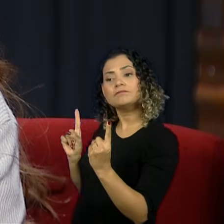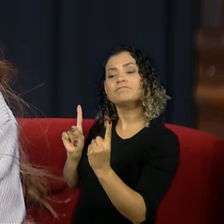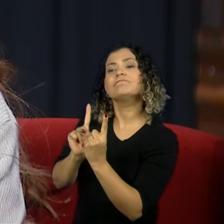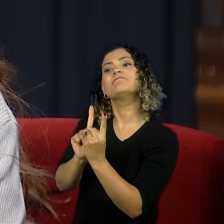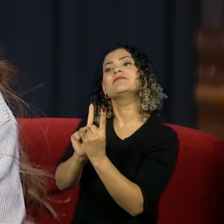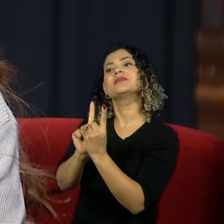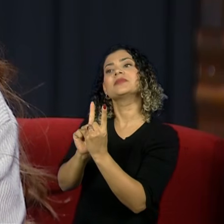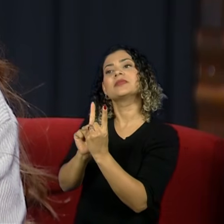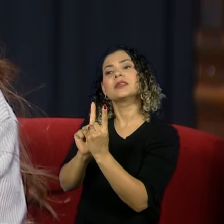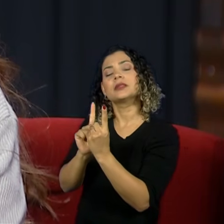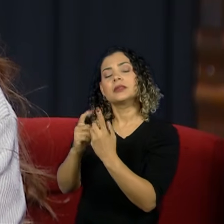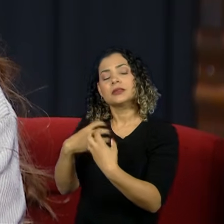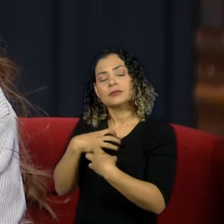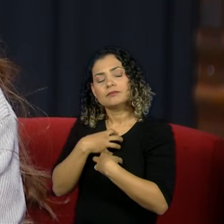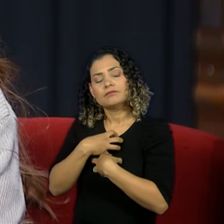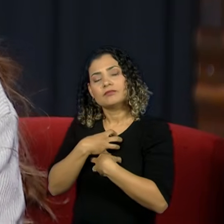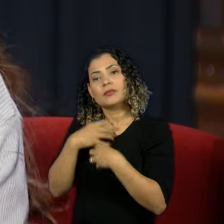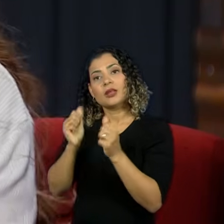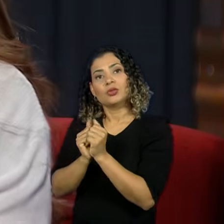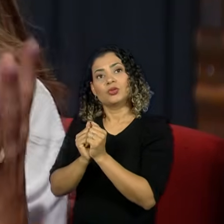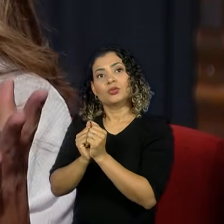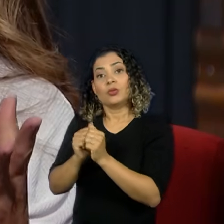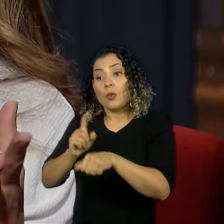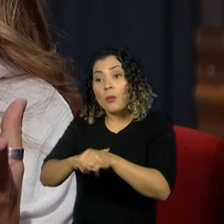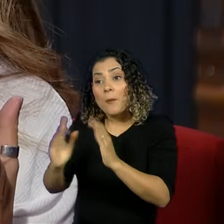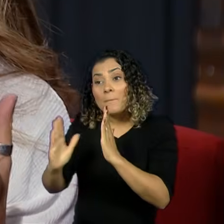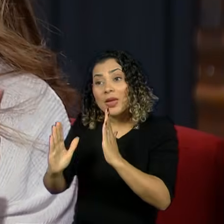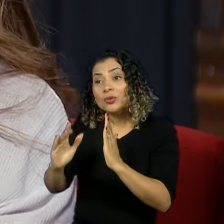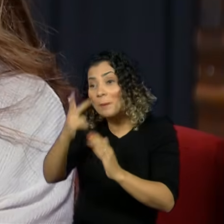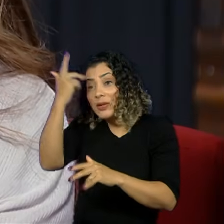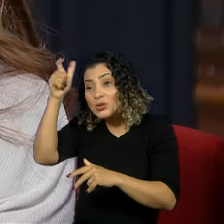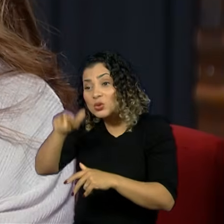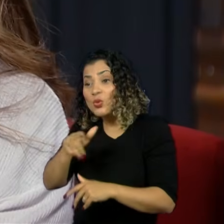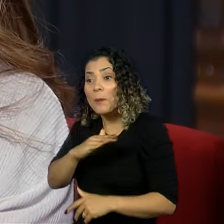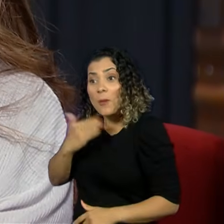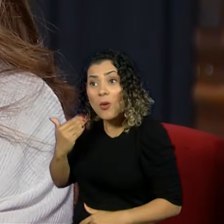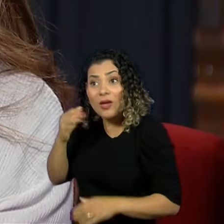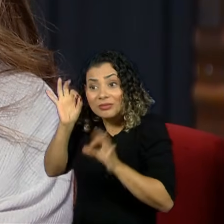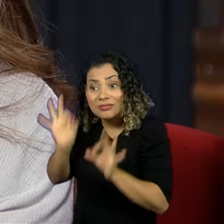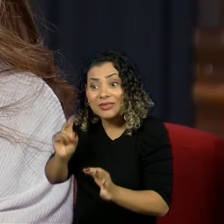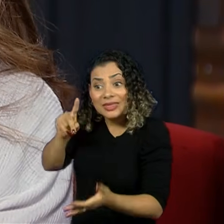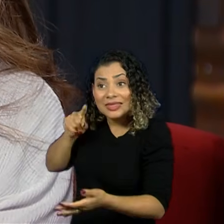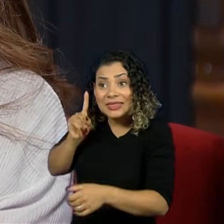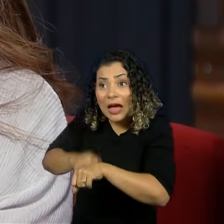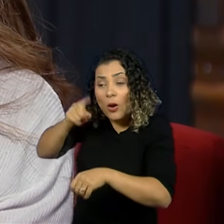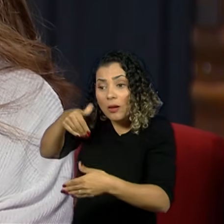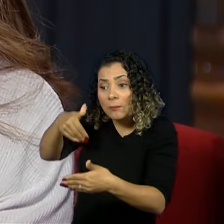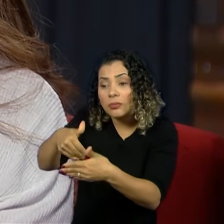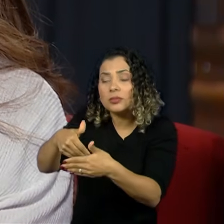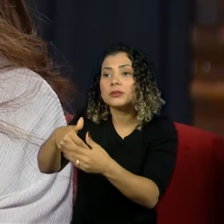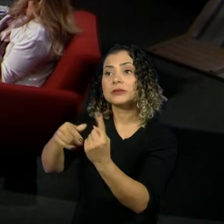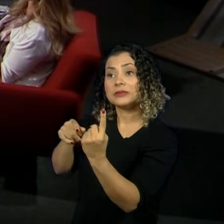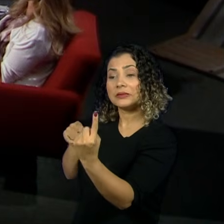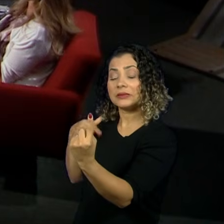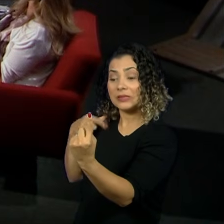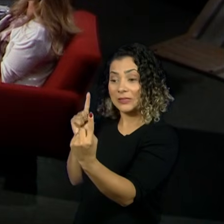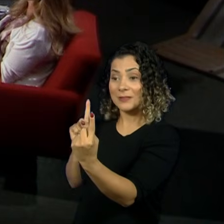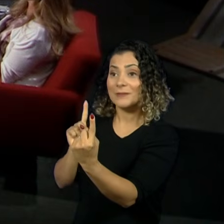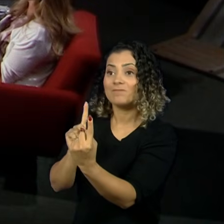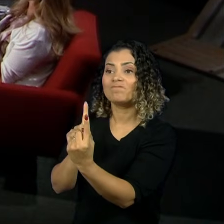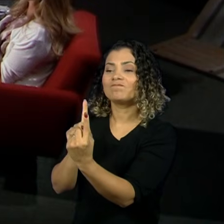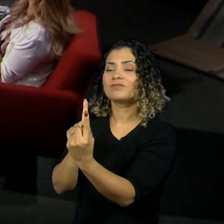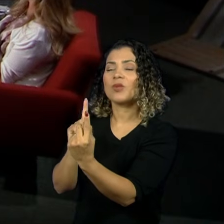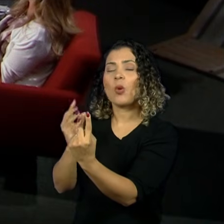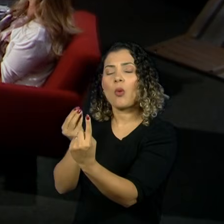com ela. tá. Aquele momento que a pessoa está morrendo, ela está ali ainda. Então, o fato de você